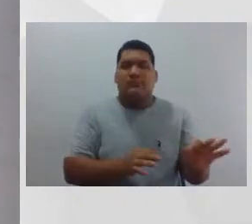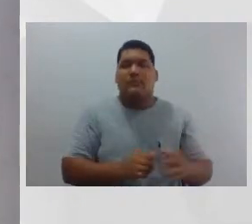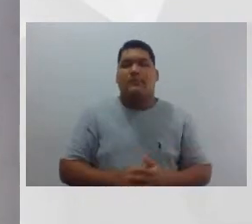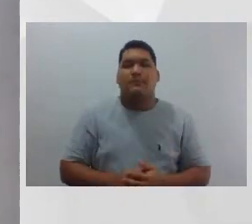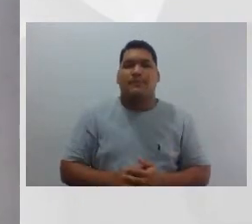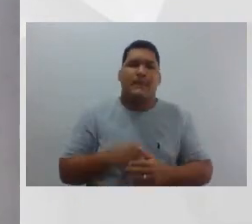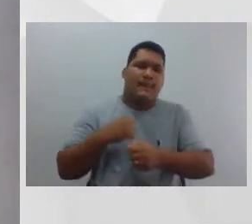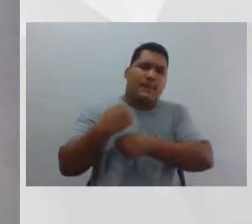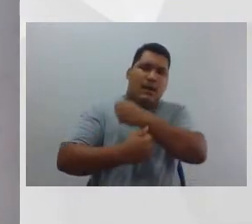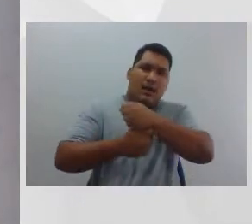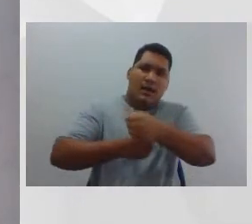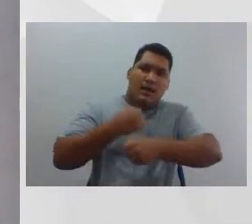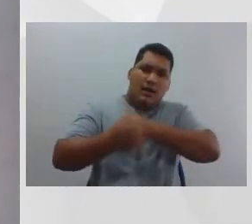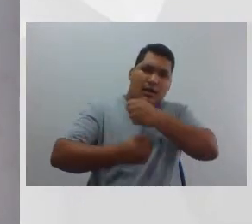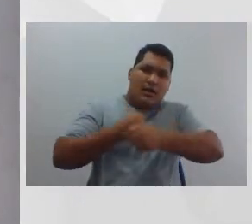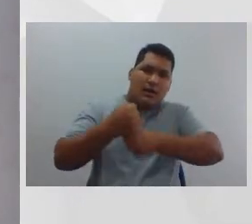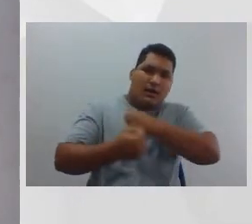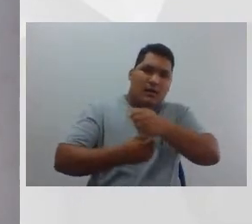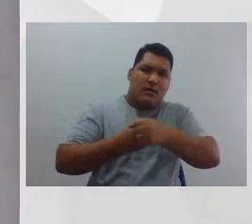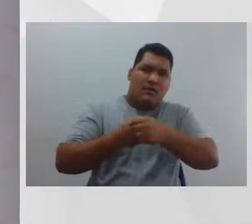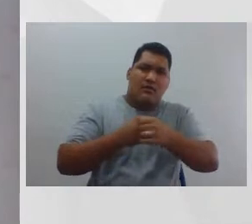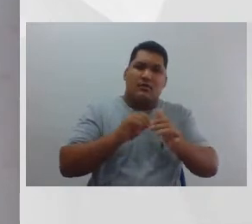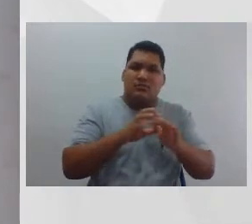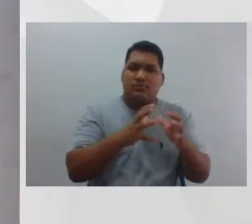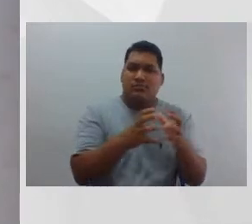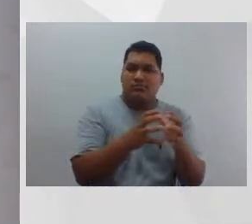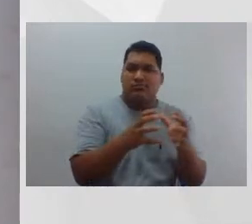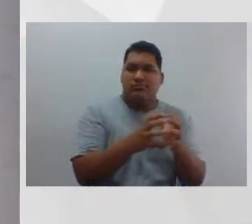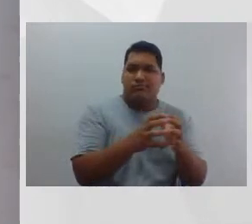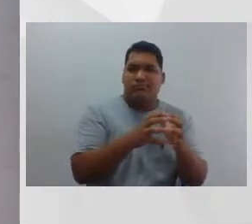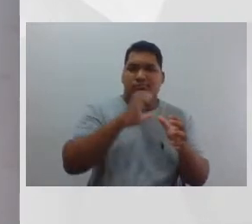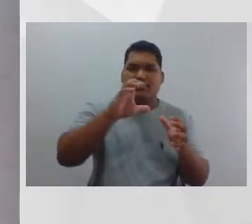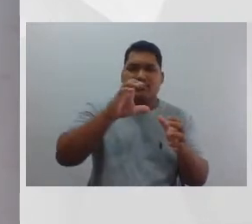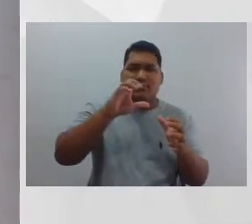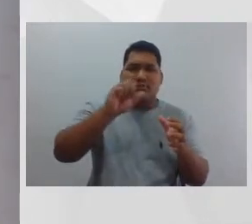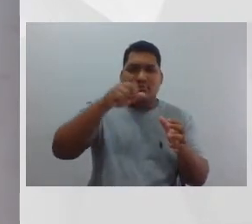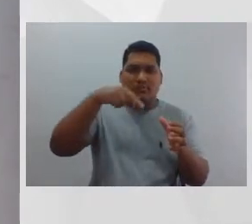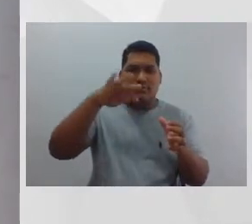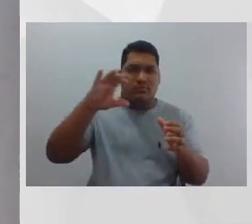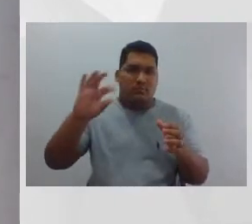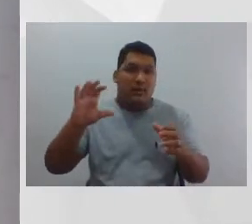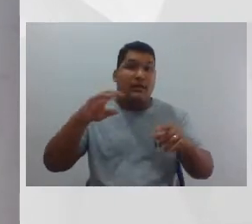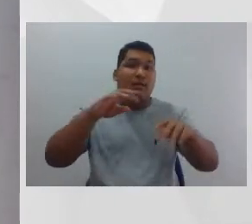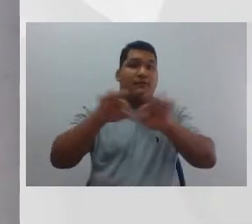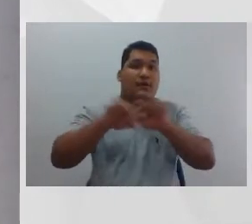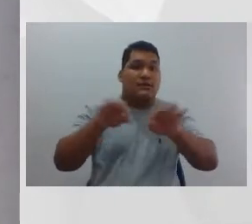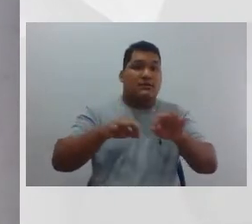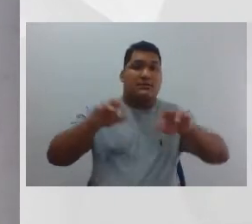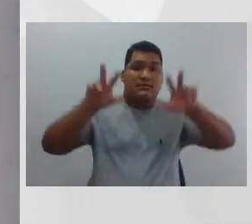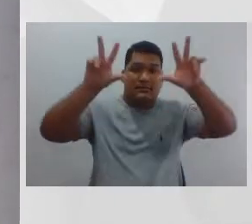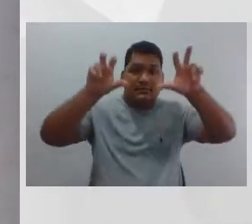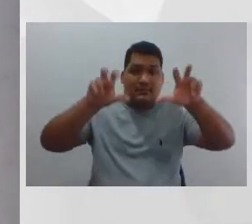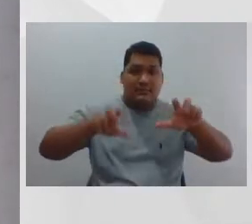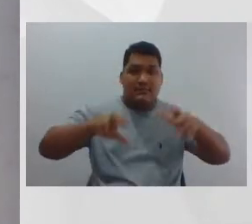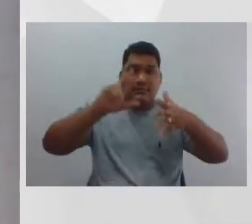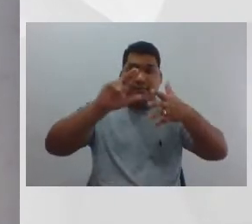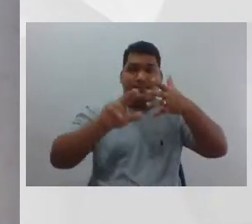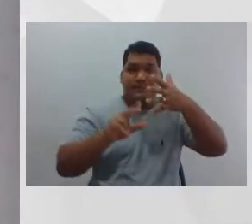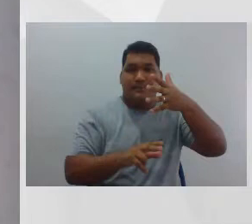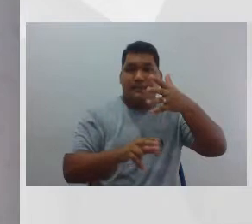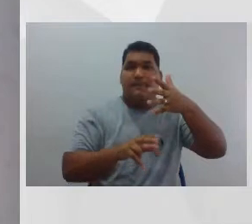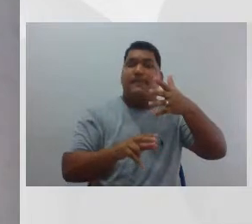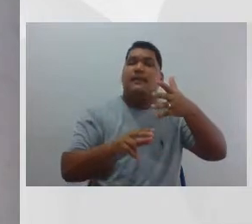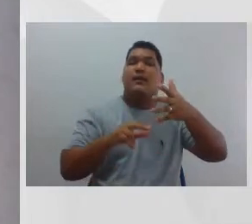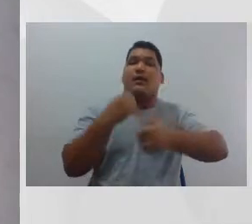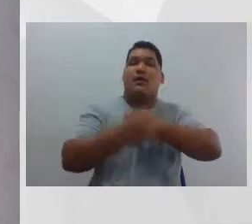os anos, o Ministério da Ciência, Tecnologia e Inovação determina um tema central para a CNCT, e em